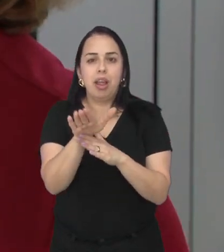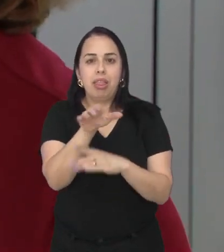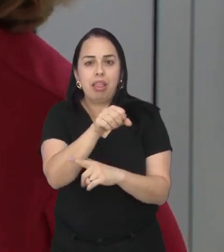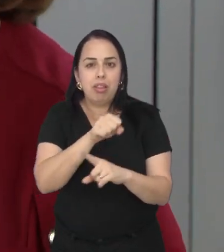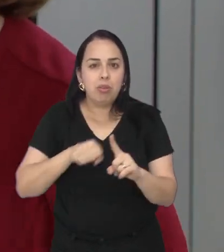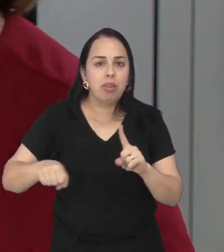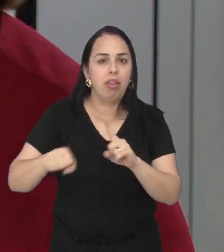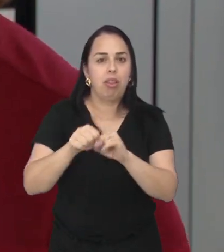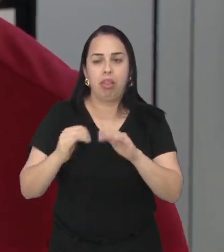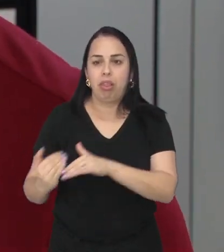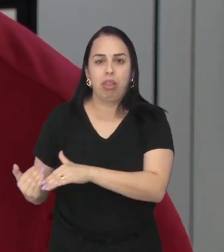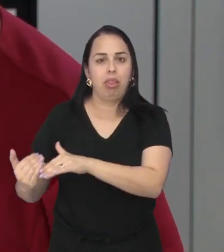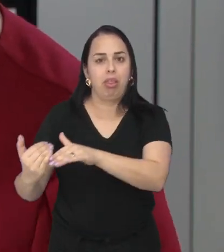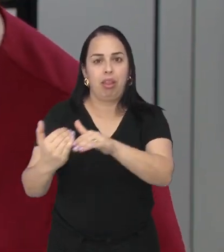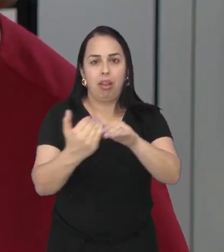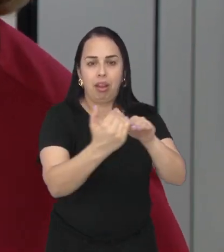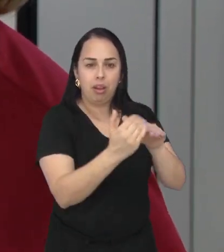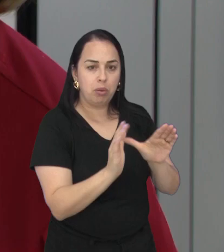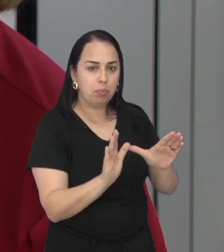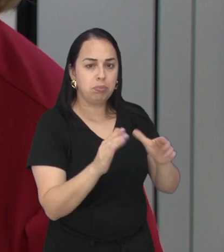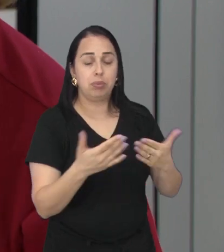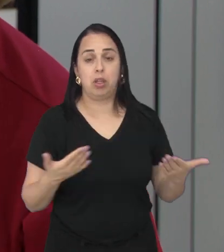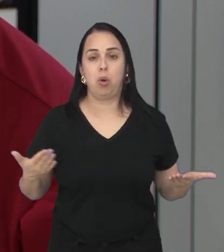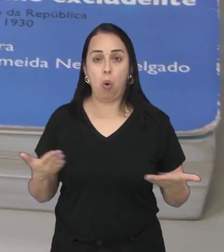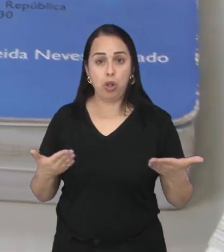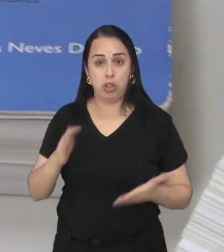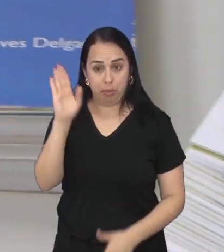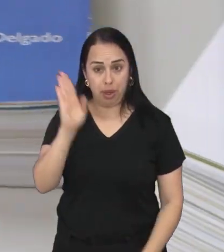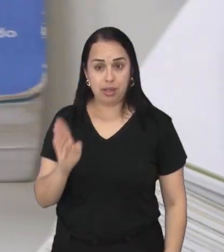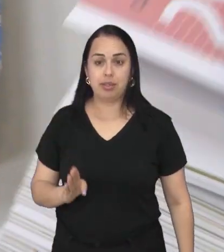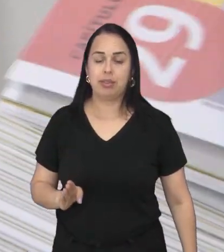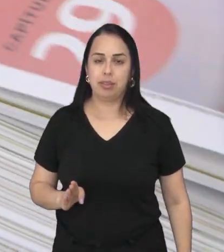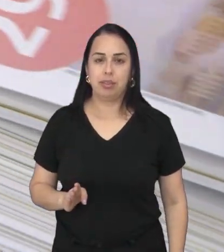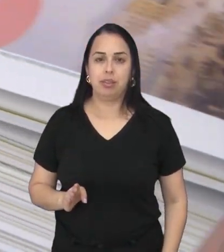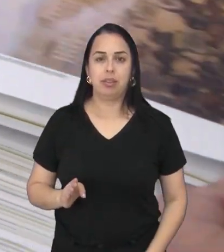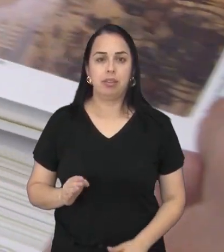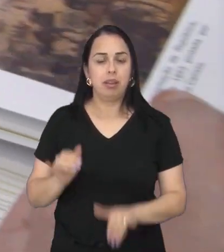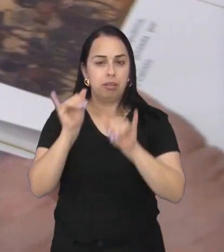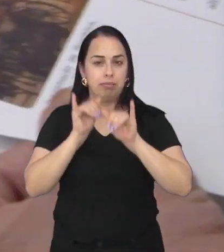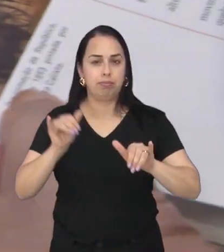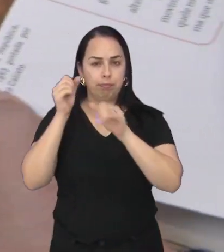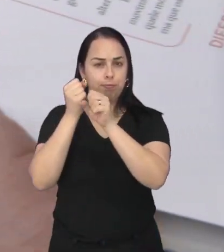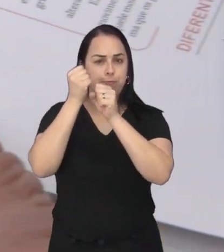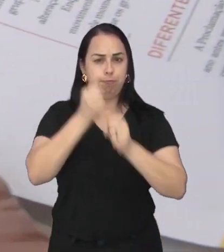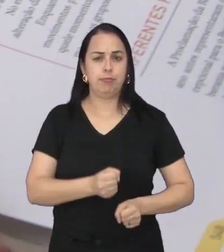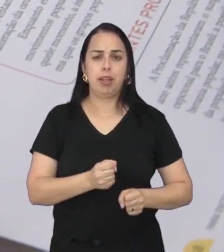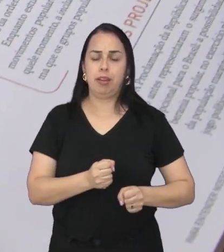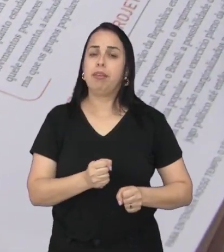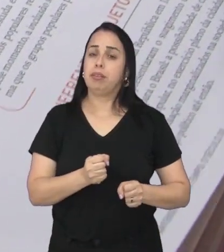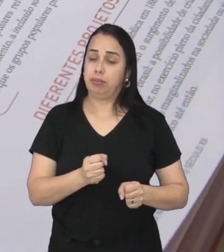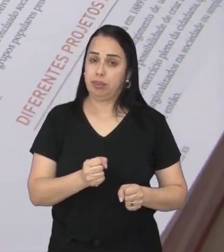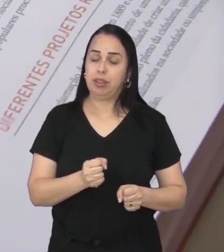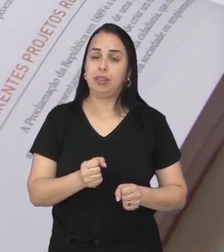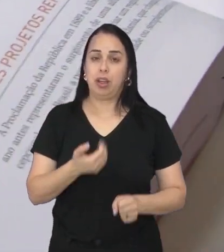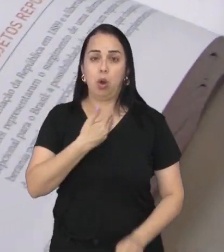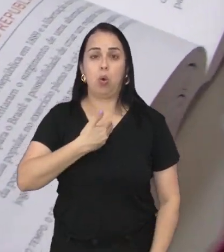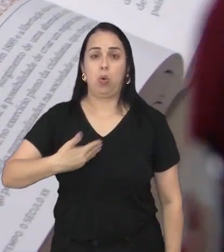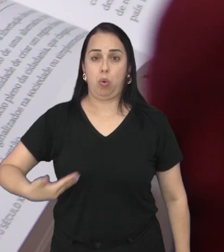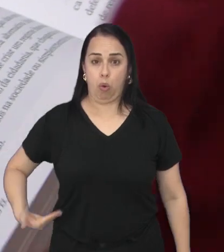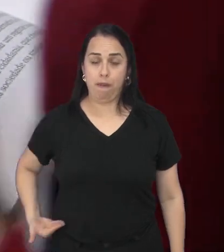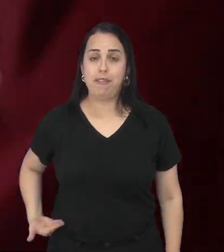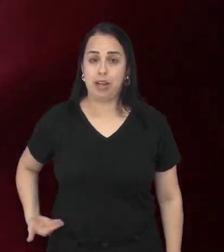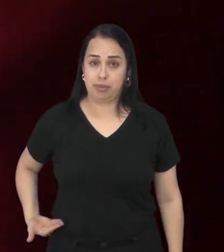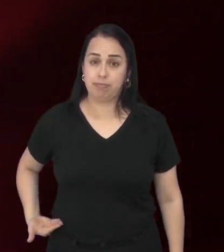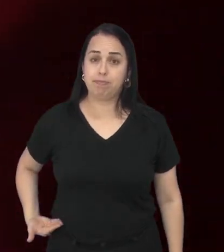a sociedade, todos os grupos que estavam crescendo. Hoje, no Brasil, a República é bem estabelecida. Com